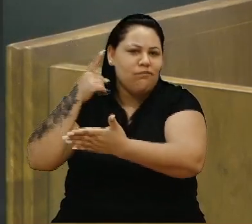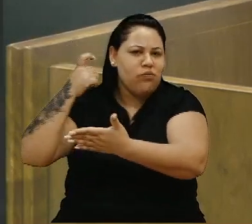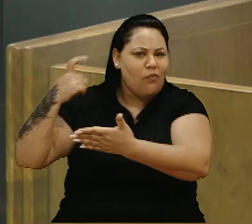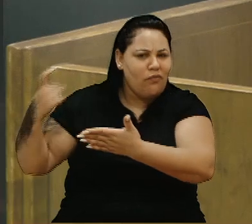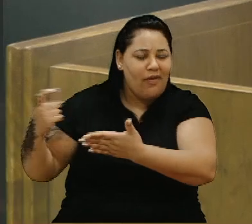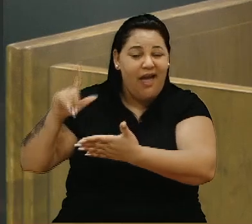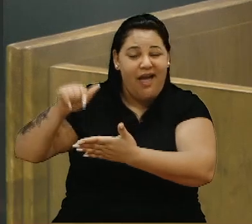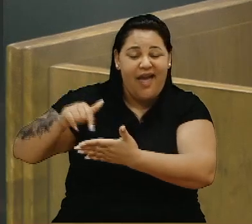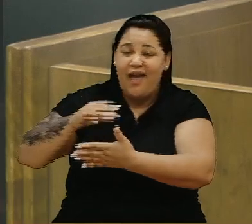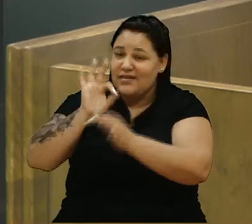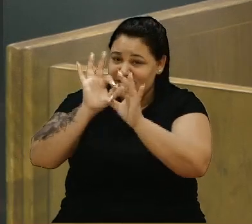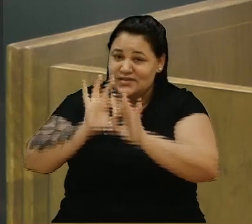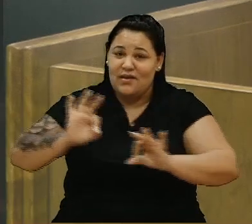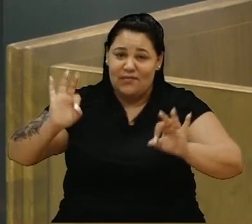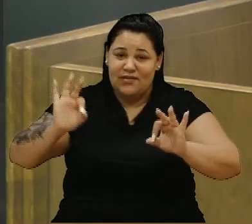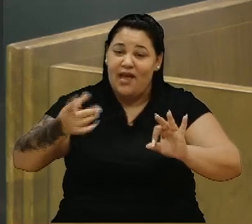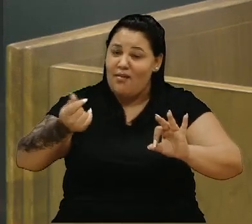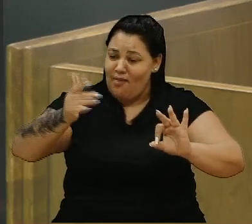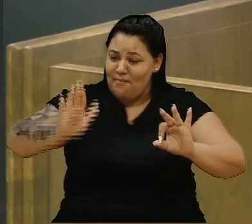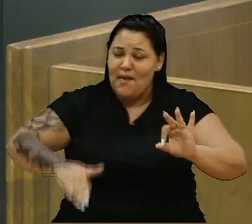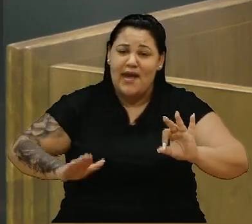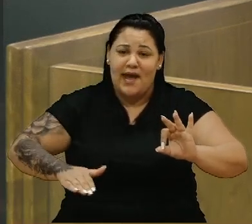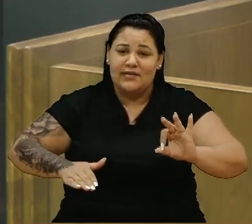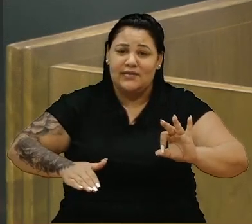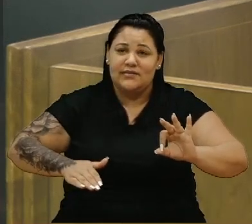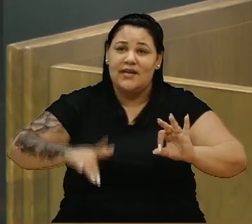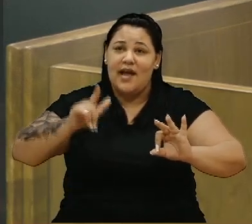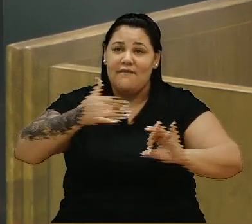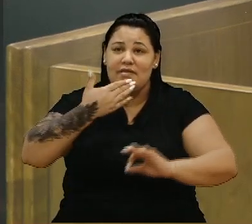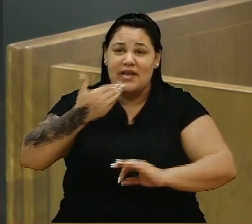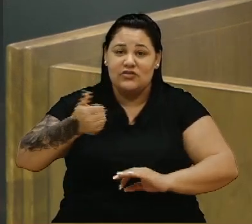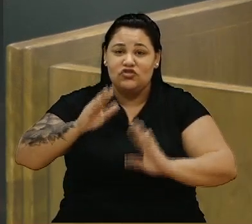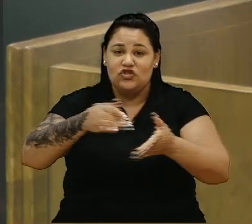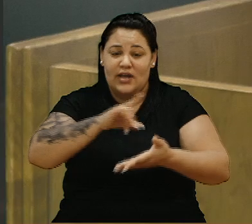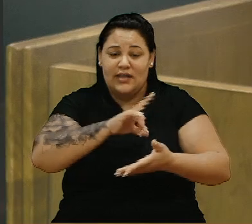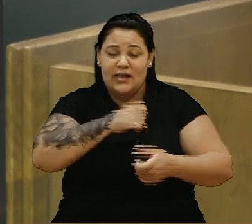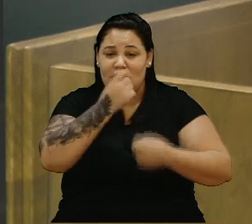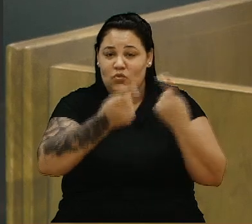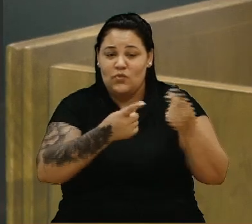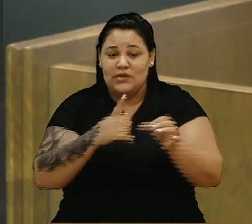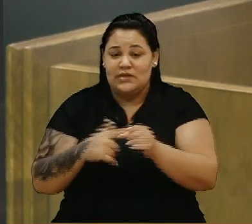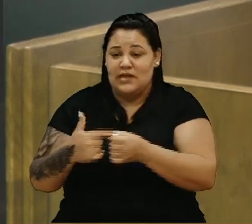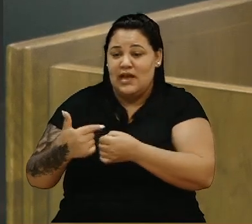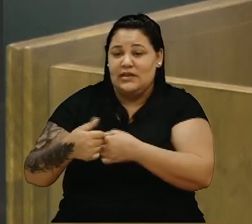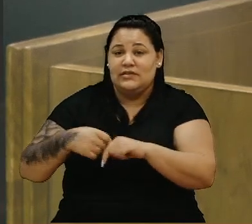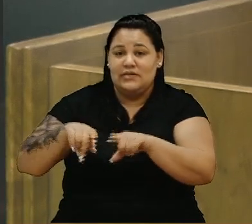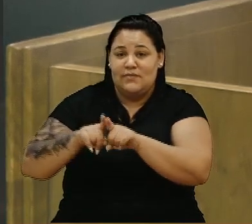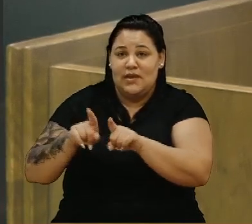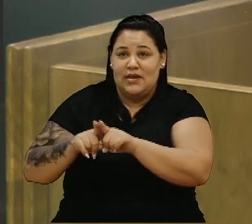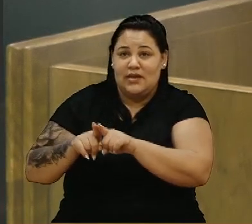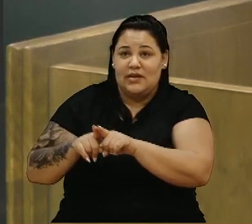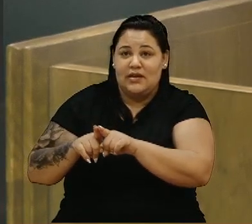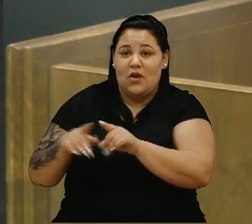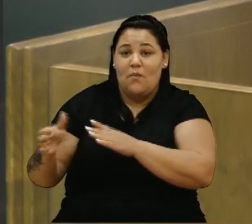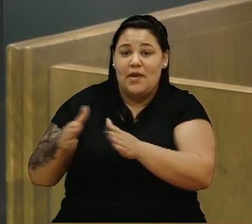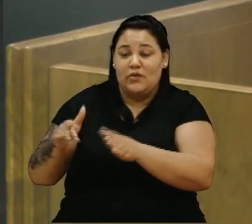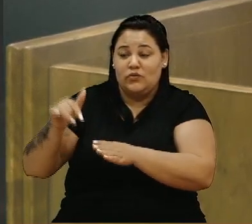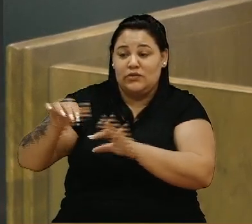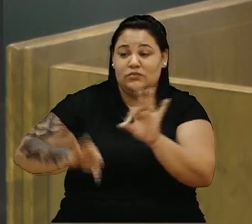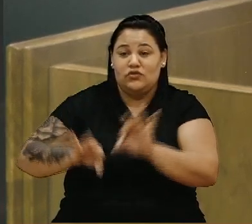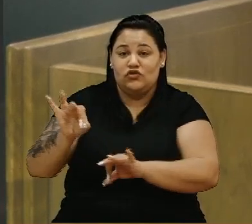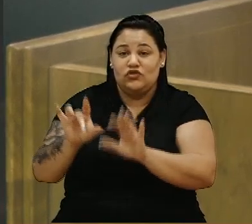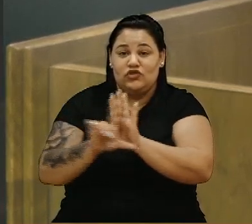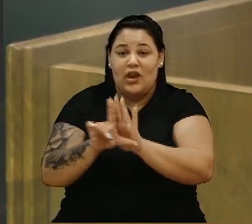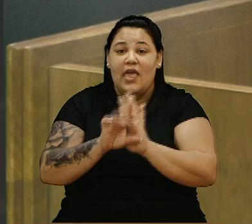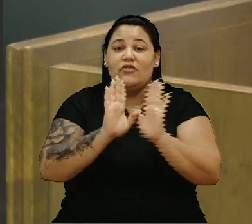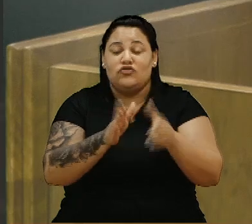coisa simples, barata, eficiente, já tem em outras cidades. À época, esse projeto de lei, eu conversei